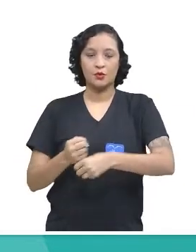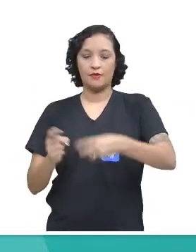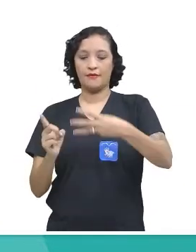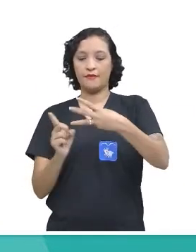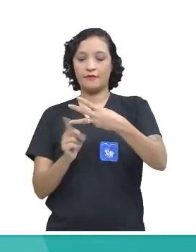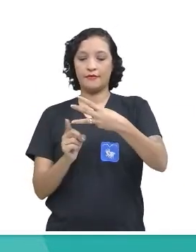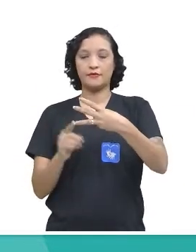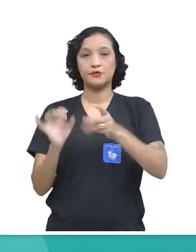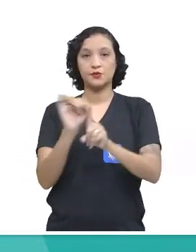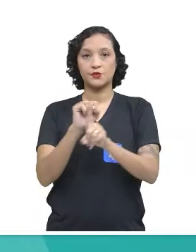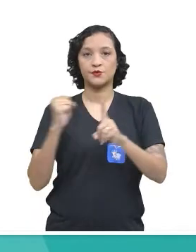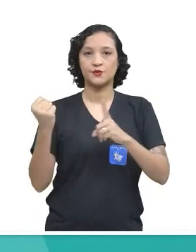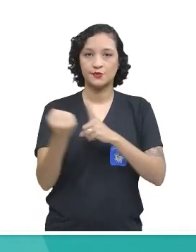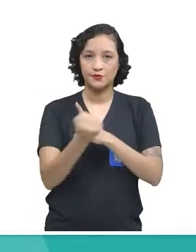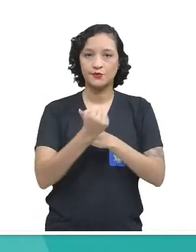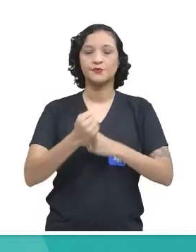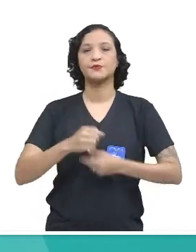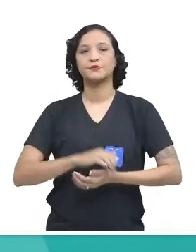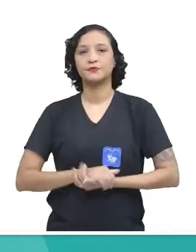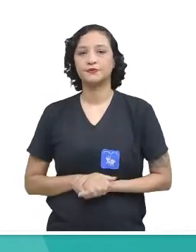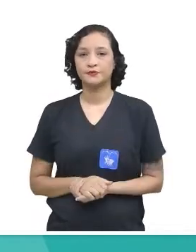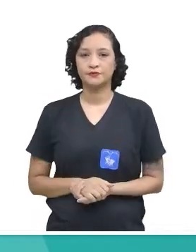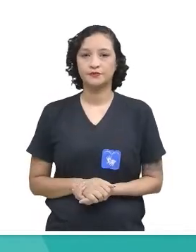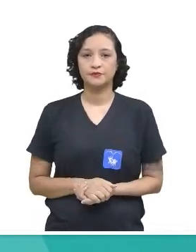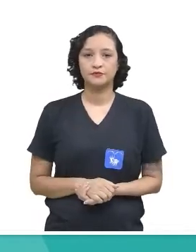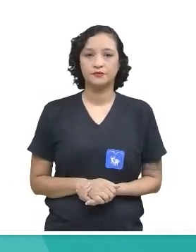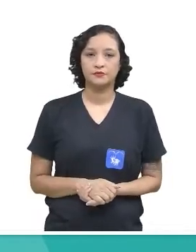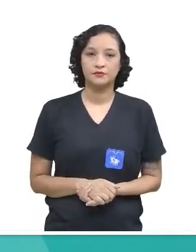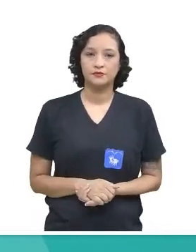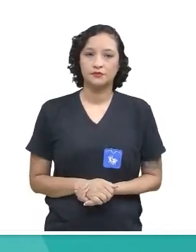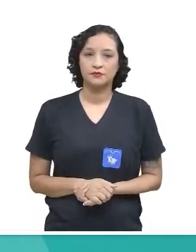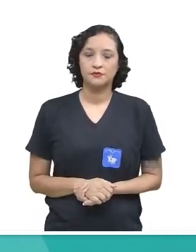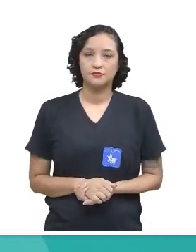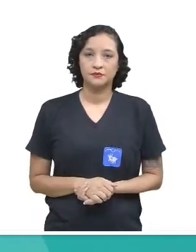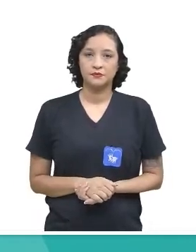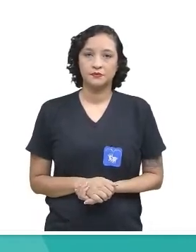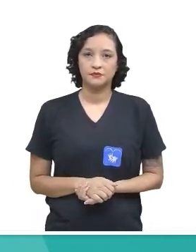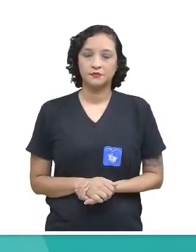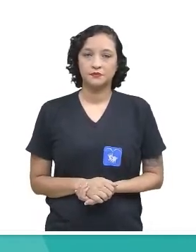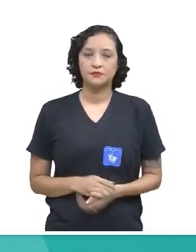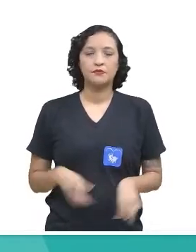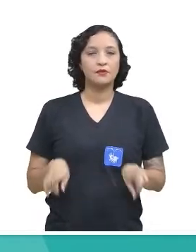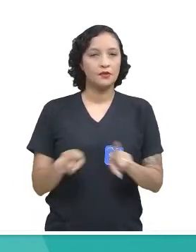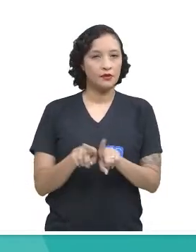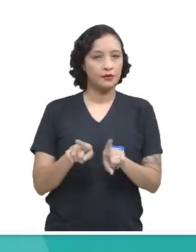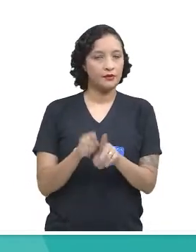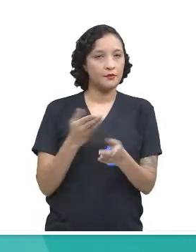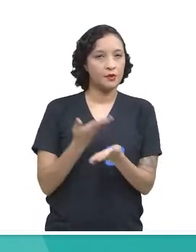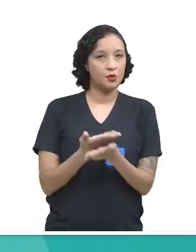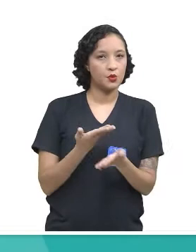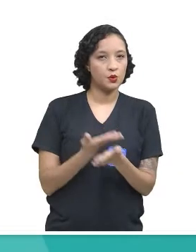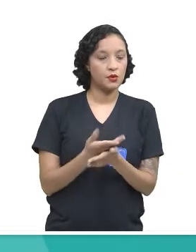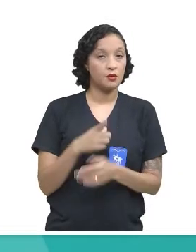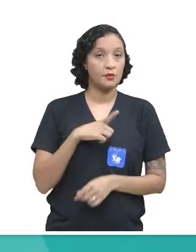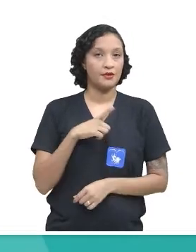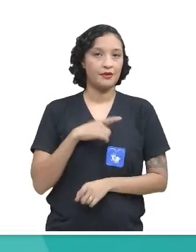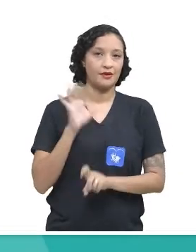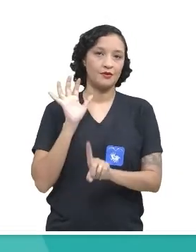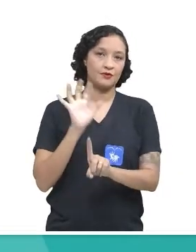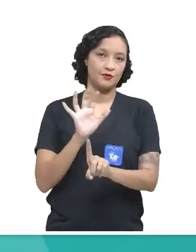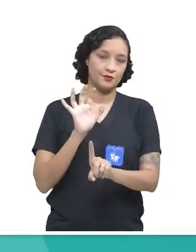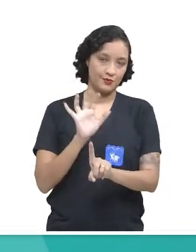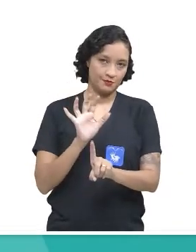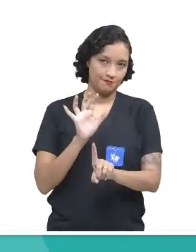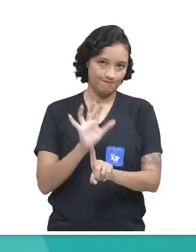social. Muito bem. Além disso, nós vimos também que existem fatores